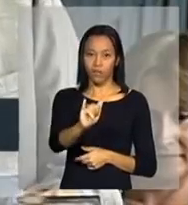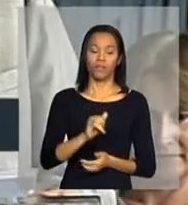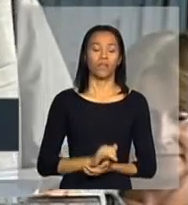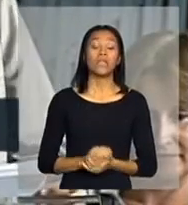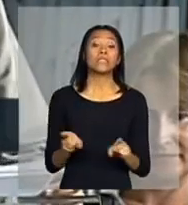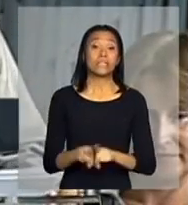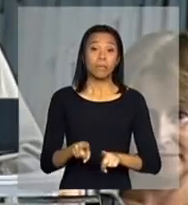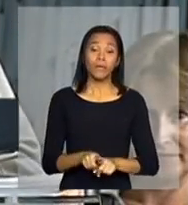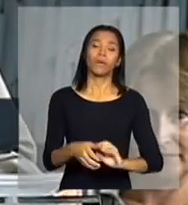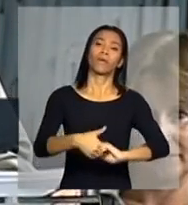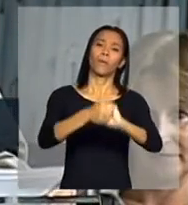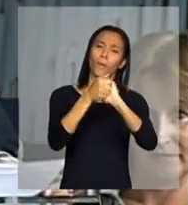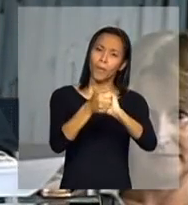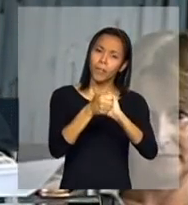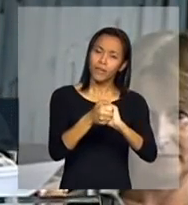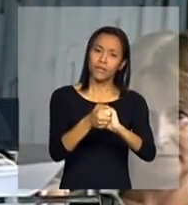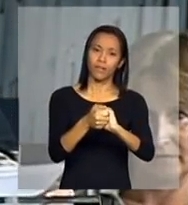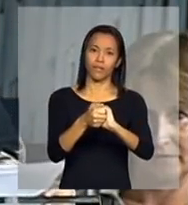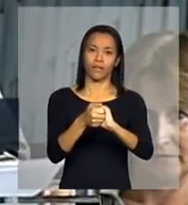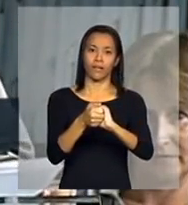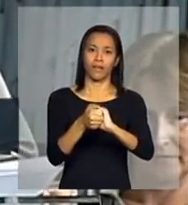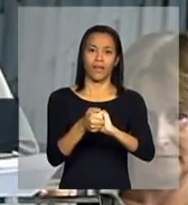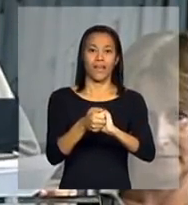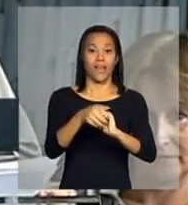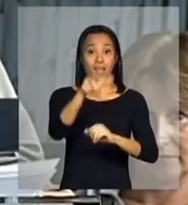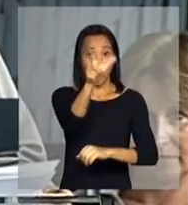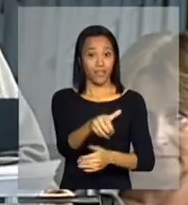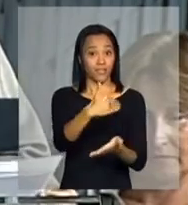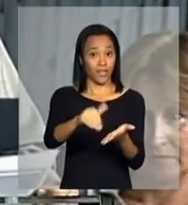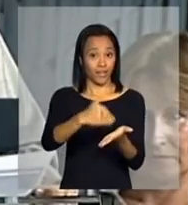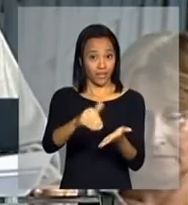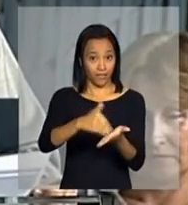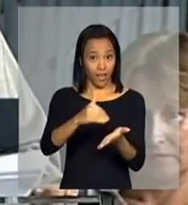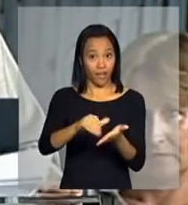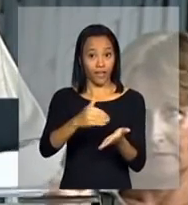Também cumprimentar a senhora secretária da Cidadania e da